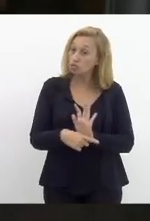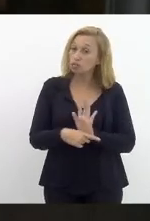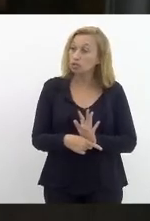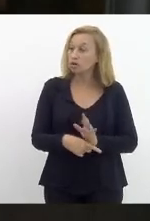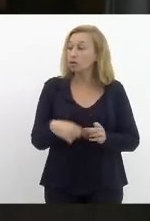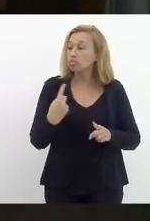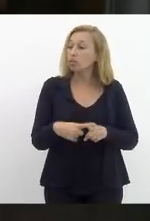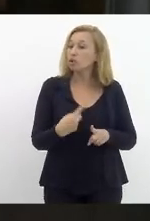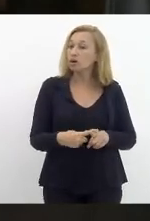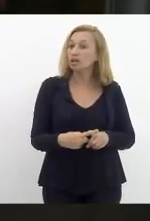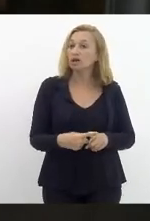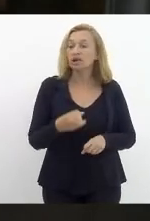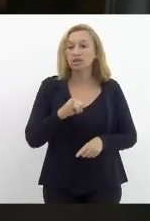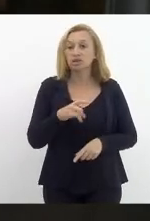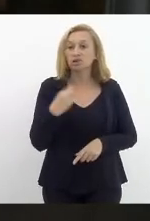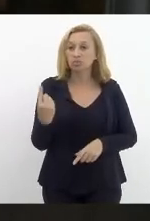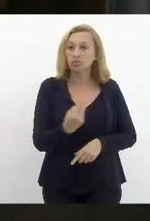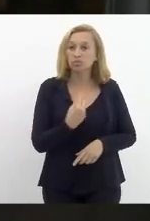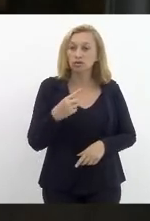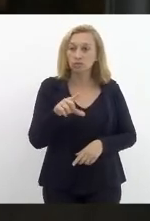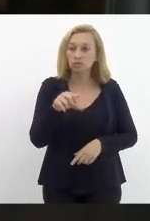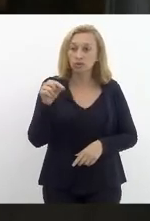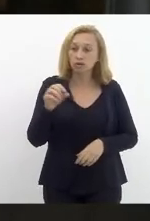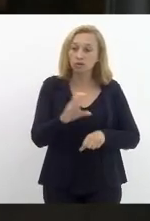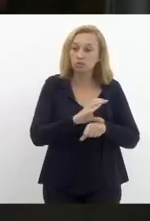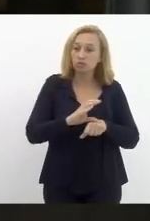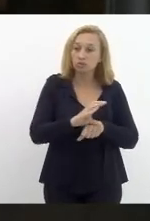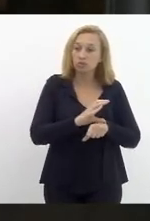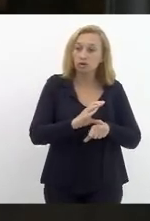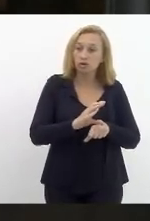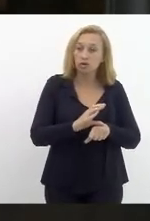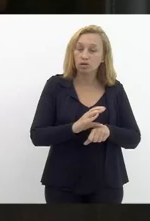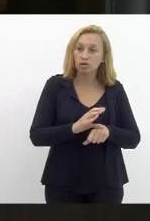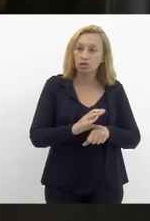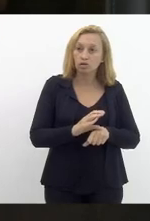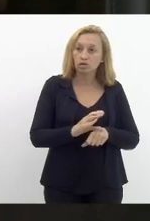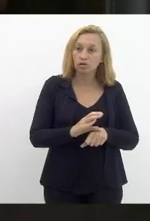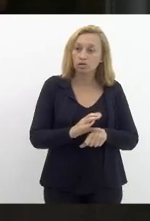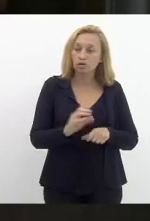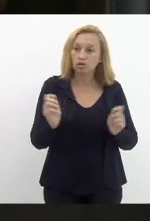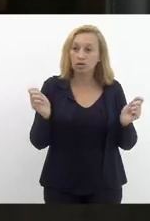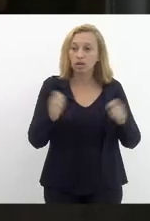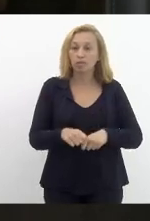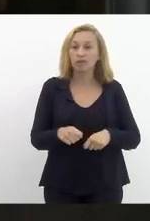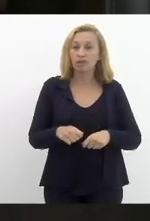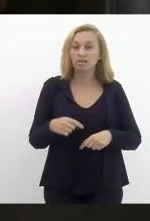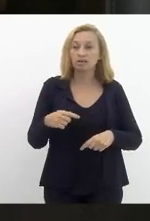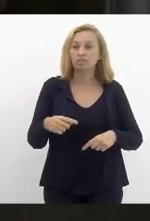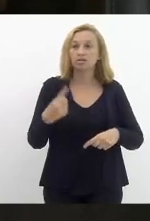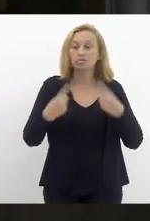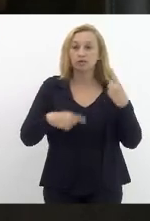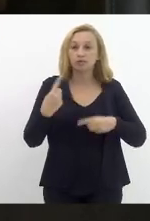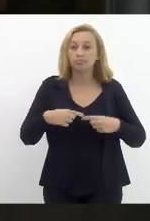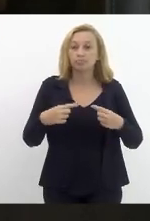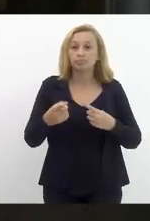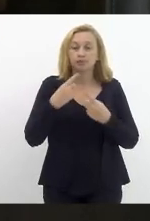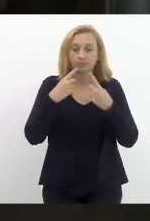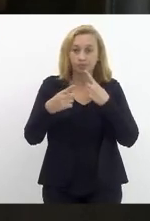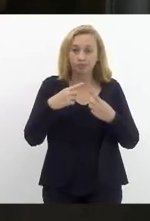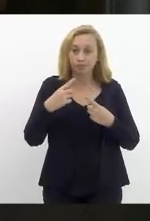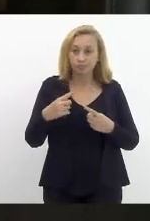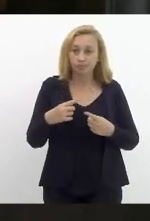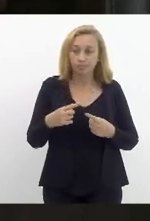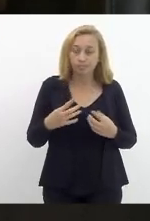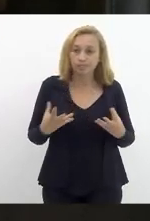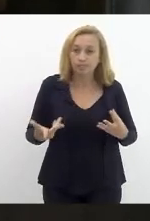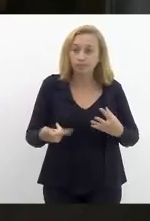forma nós aqui decidimos pela constitucionalidade, ela aumenta a capacidade política de se fazer o discurso do mérito.